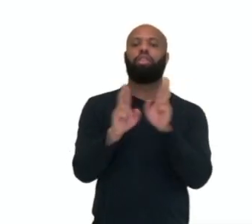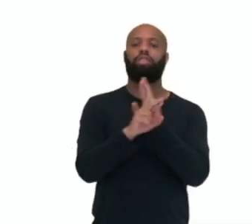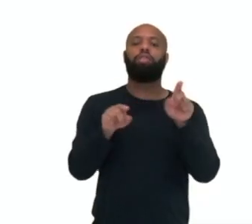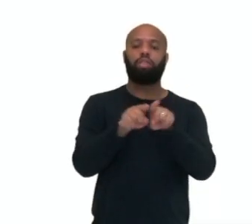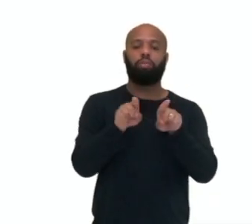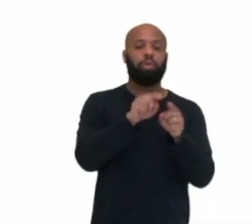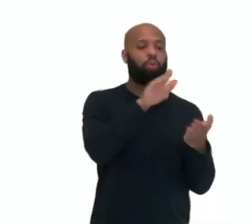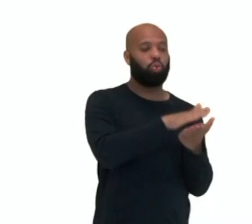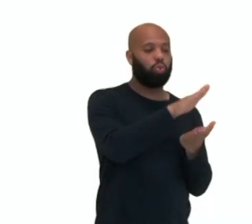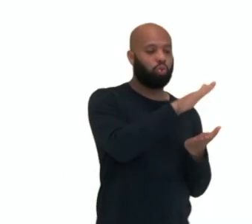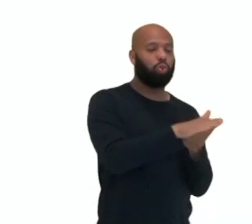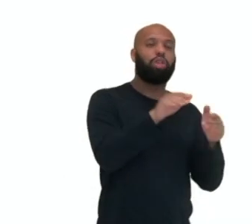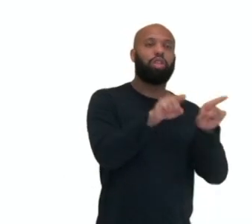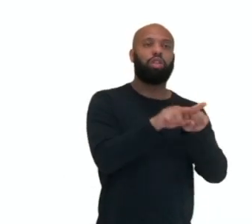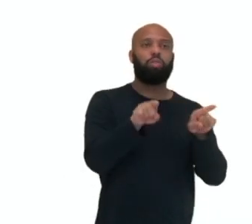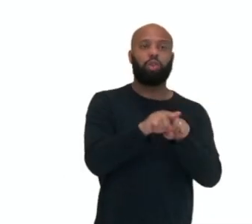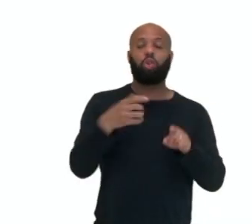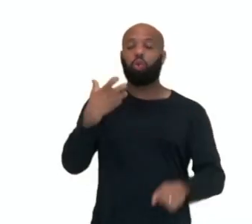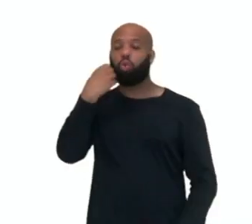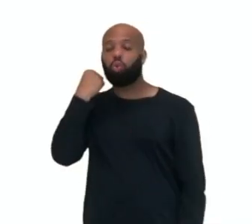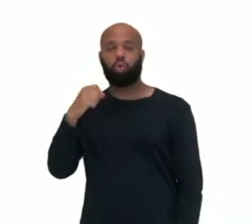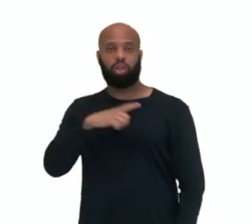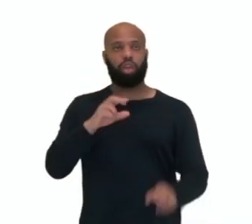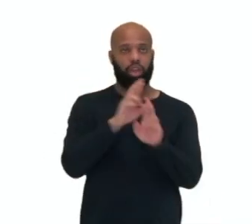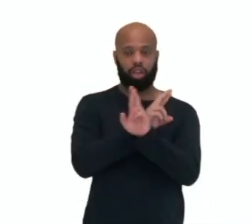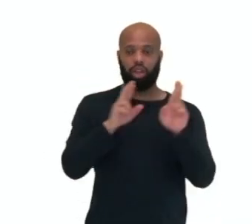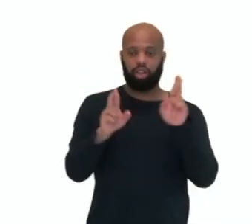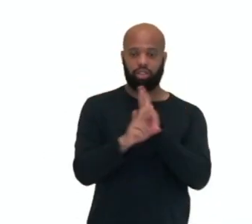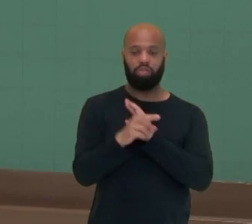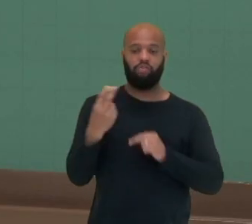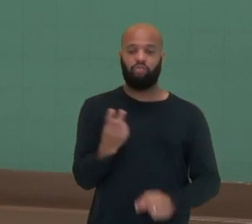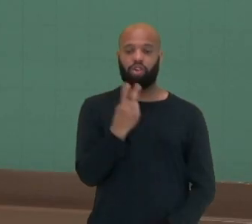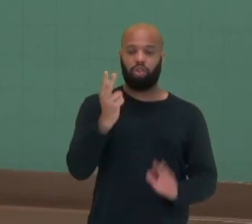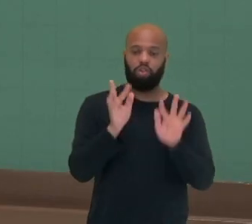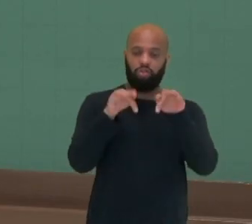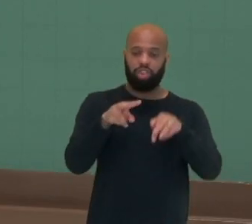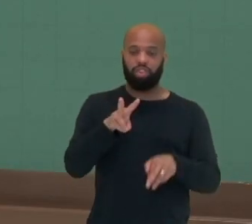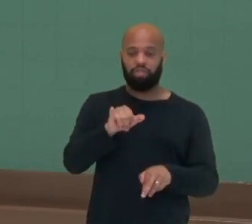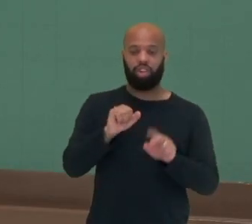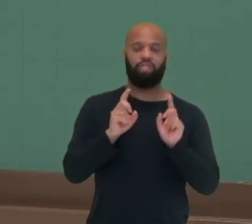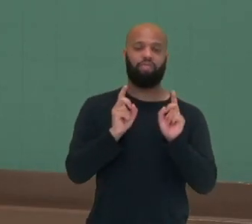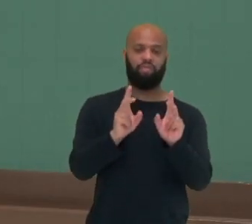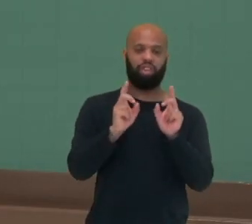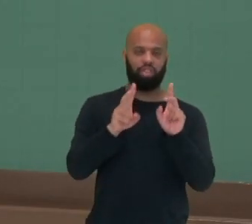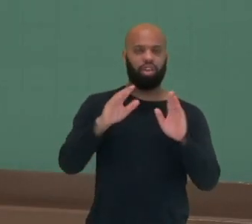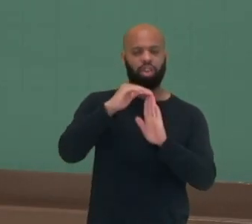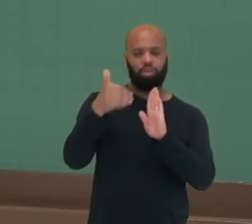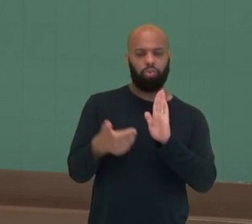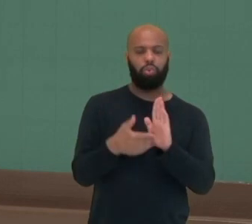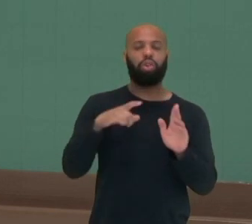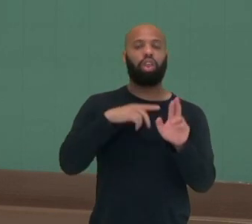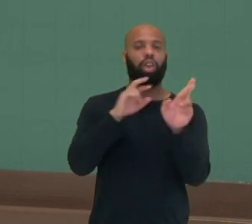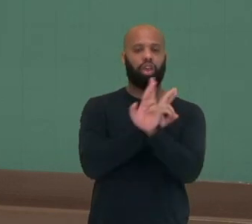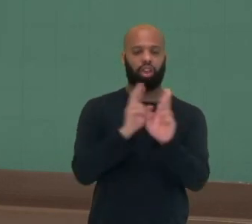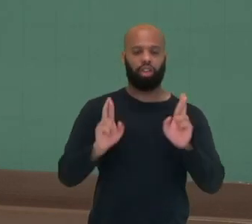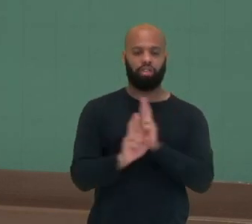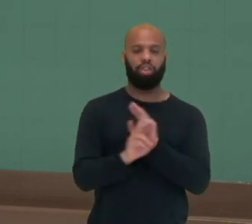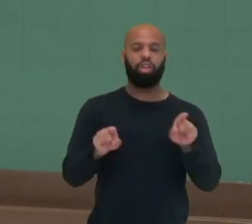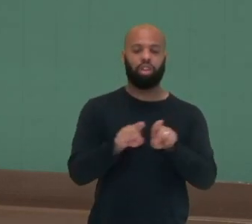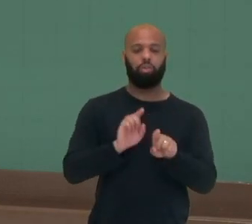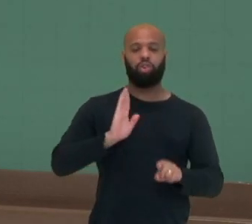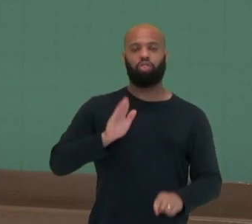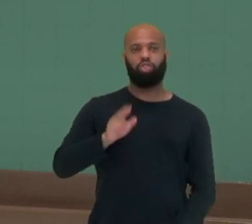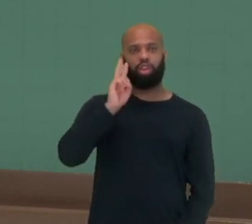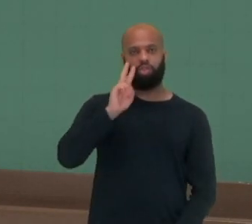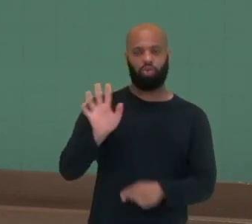entre custos e lucro e o valor final de venda. Tudo isso se relaciona como a gente viu